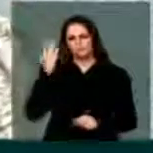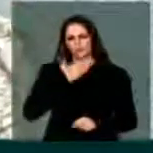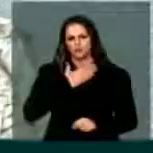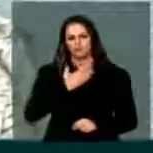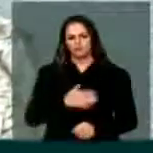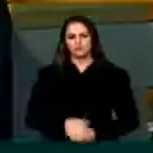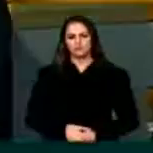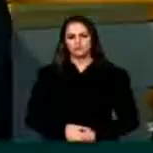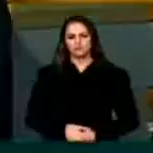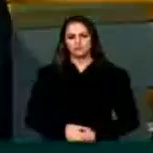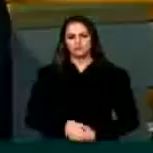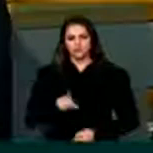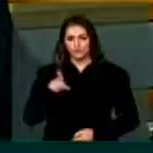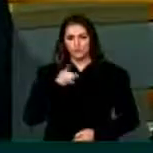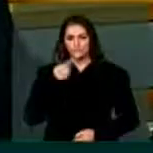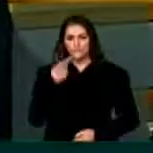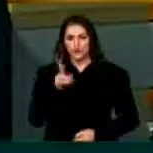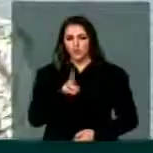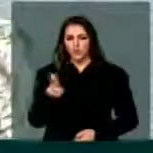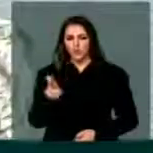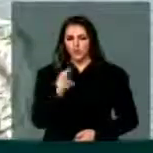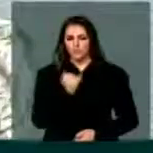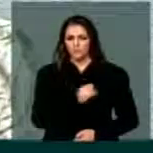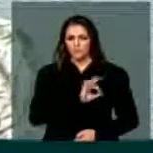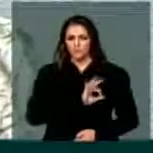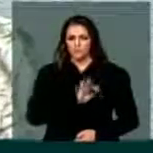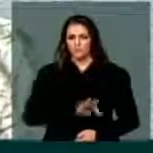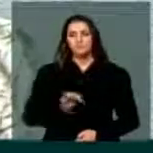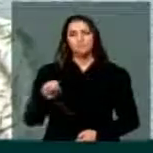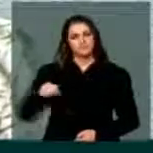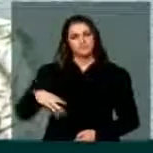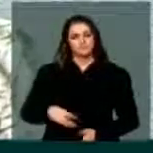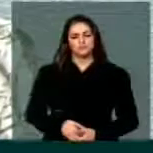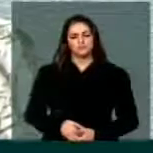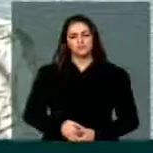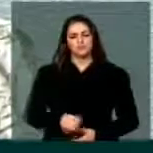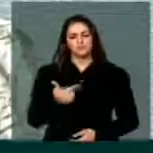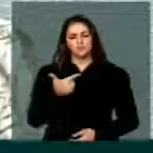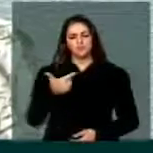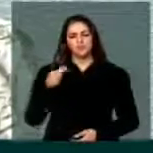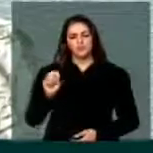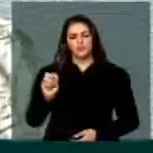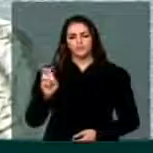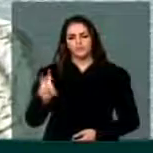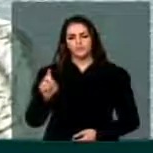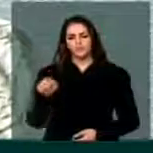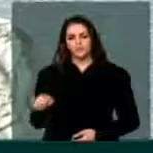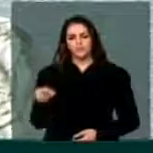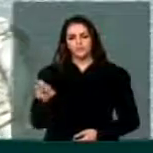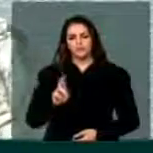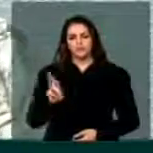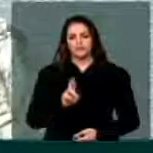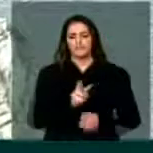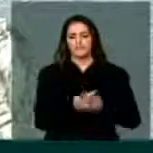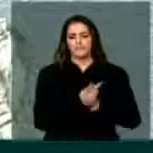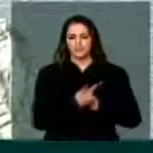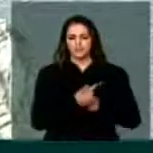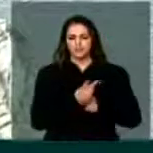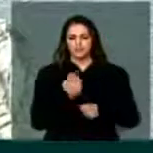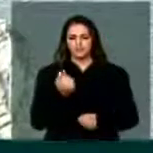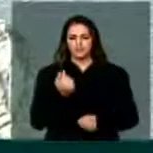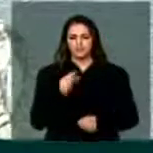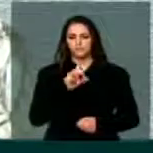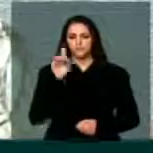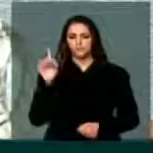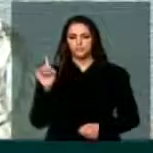Federal, a senhora citou o nome desse cliente? Ele me fez um empréstimo no valor de R$285 mil, que foi no